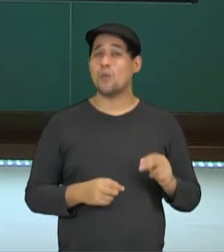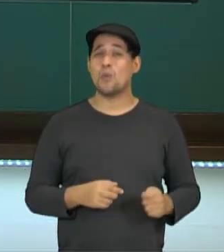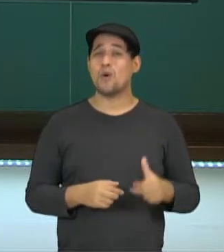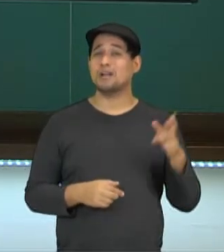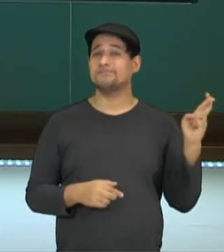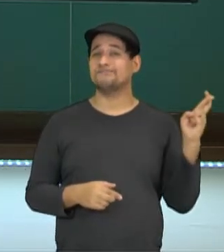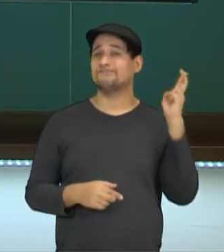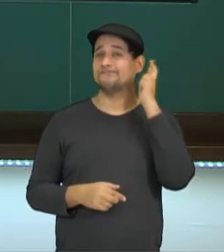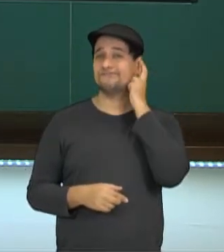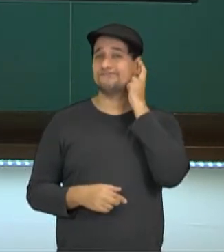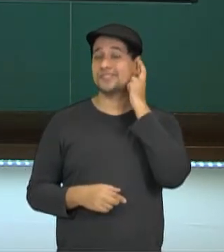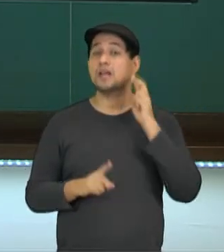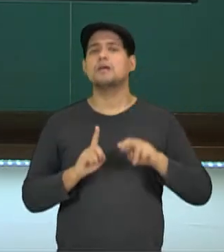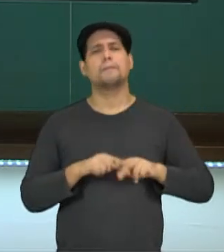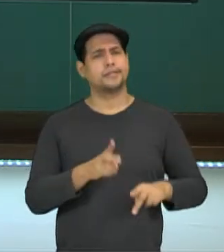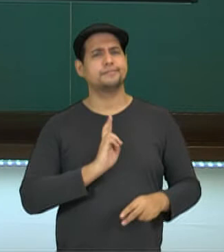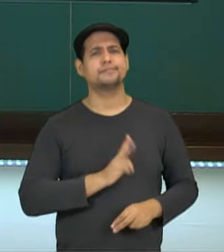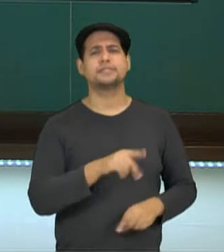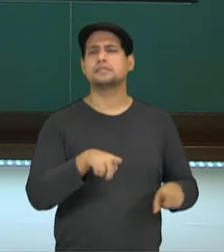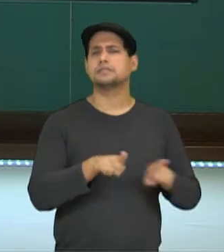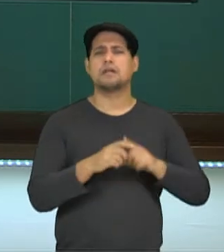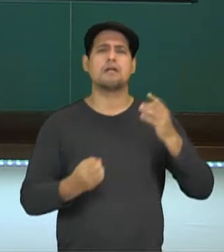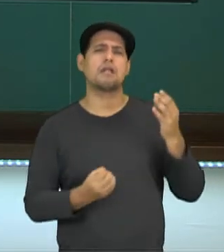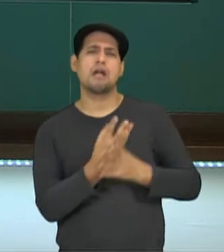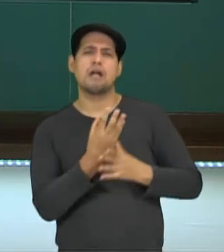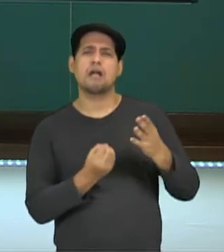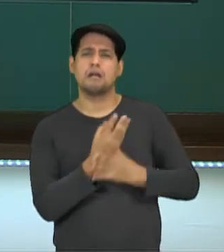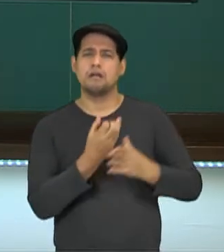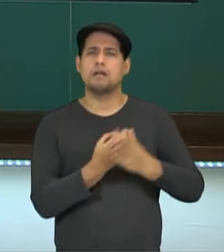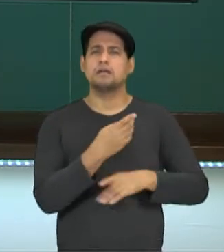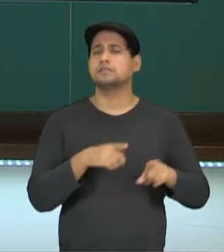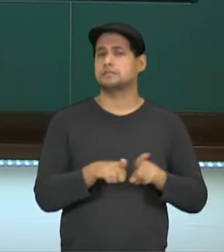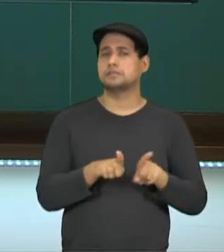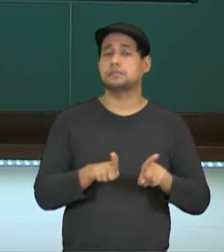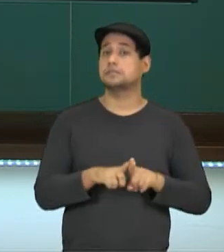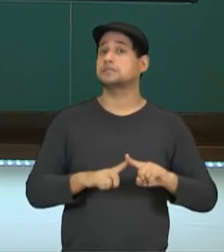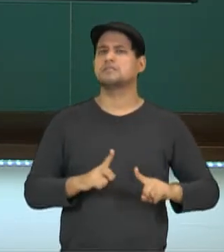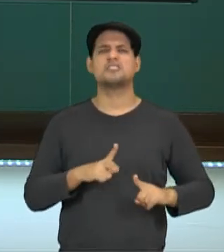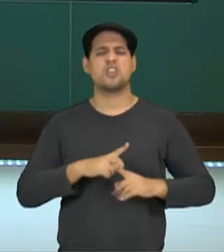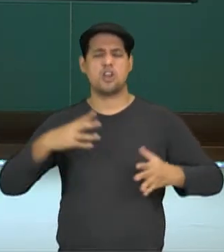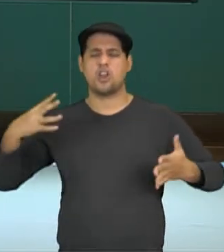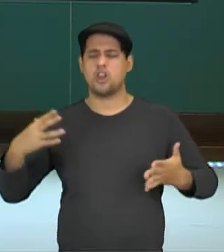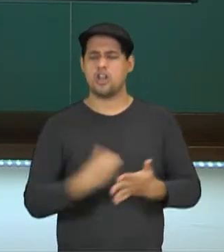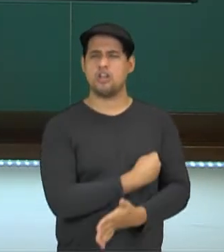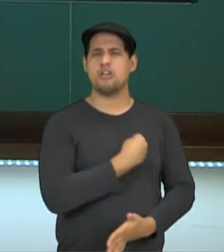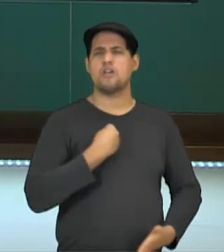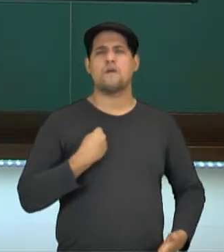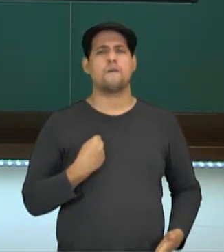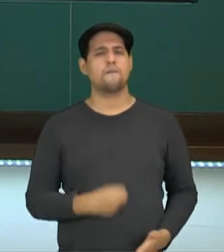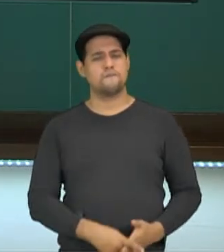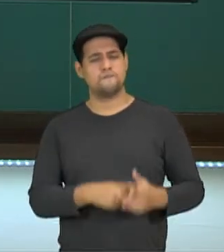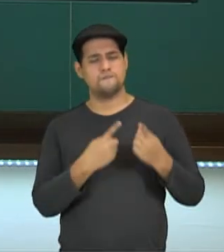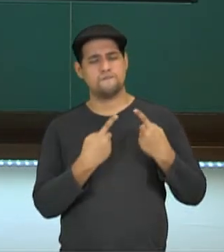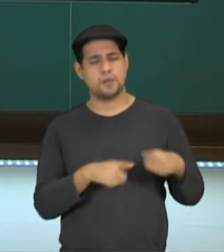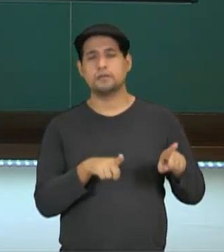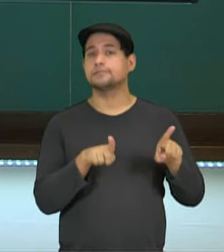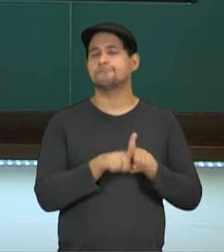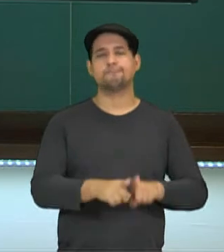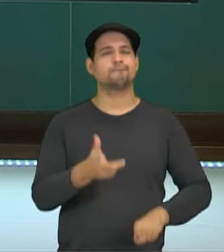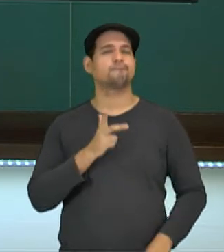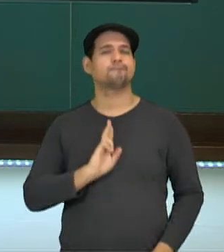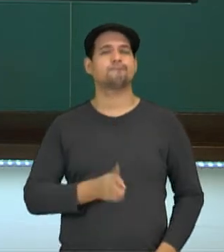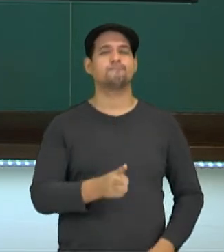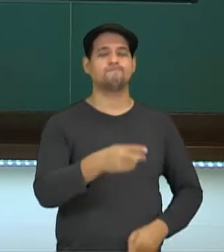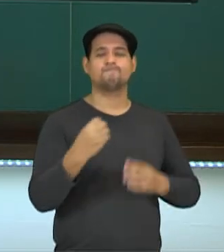surdo e mesmo assim continuou produzindo, né? Ele venceu a adversidade e continuou a sua